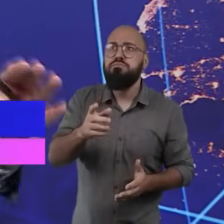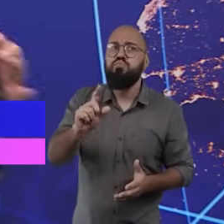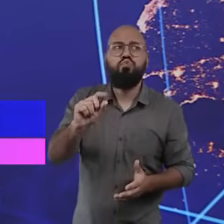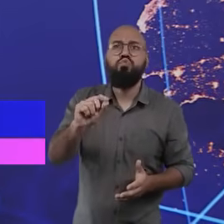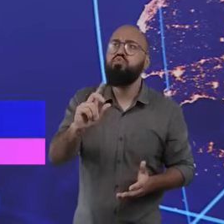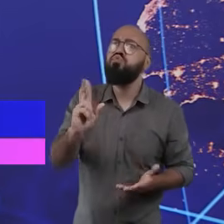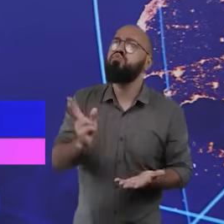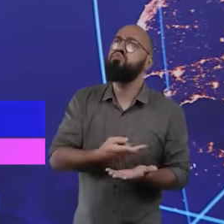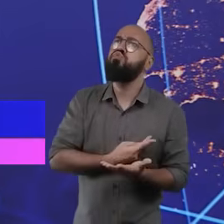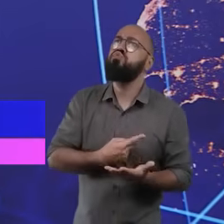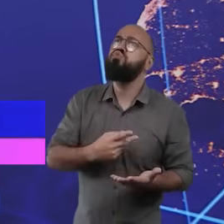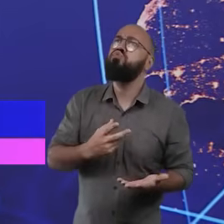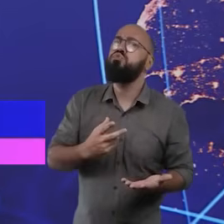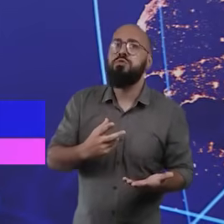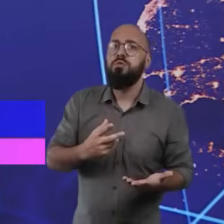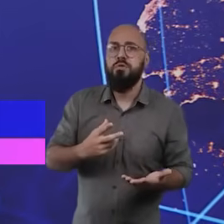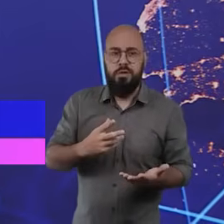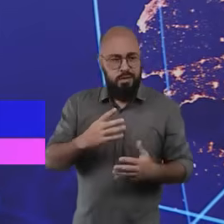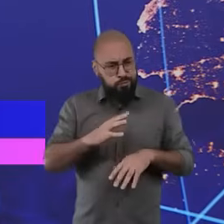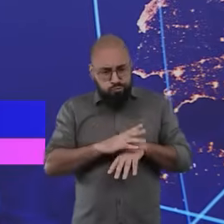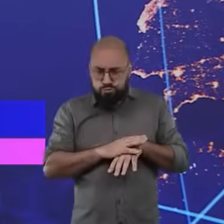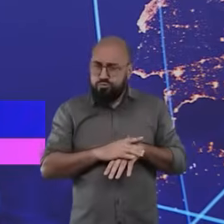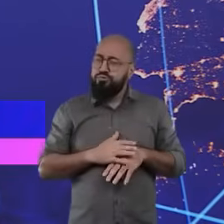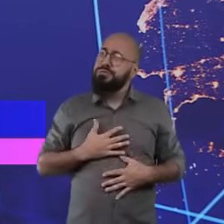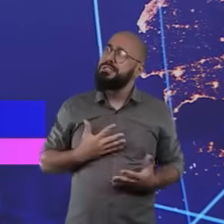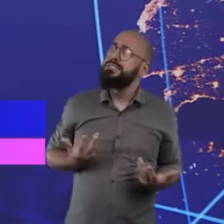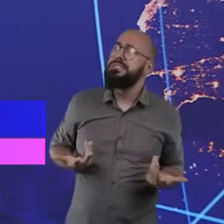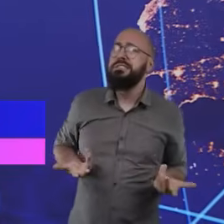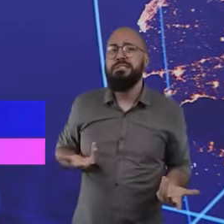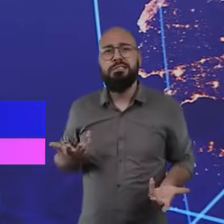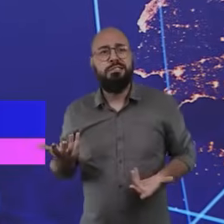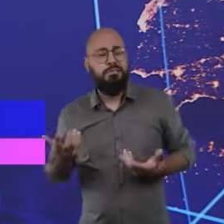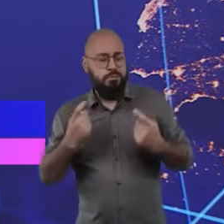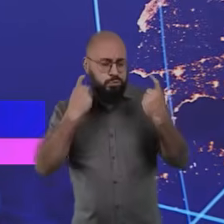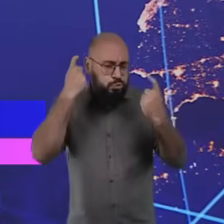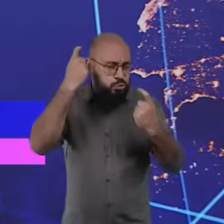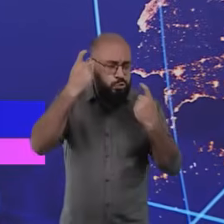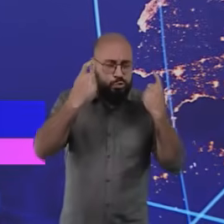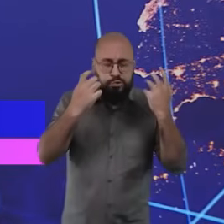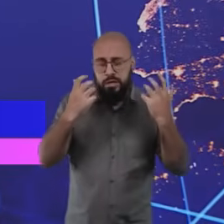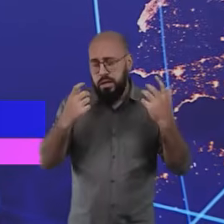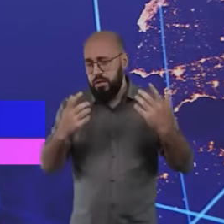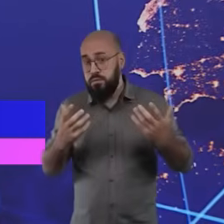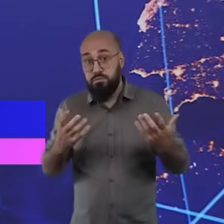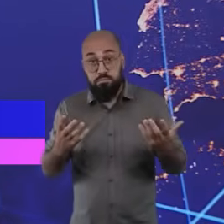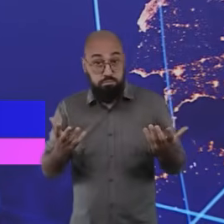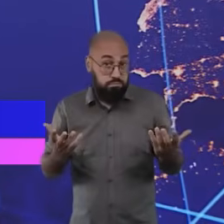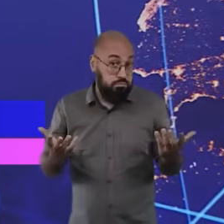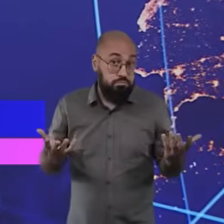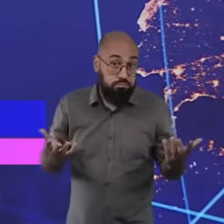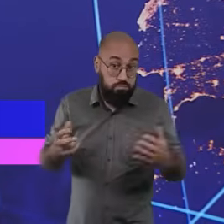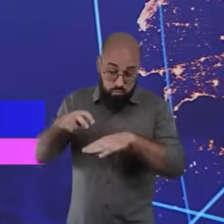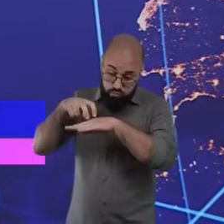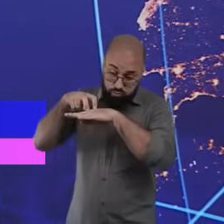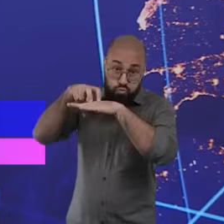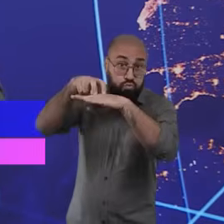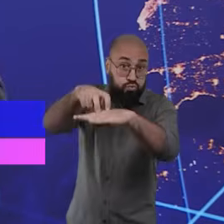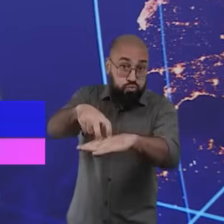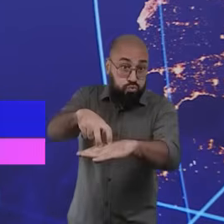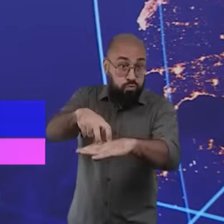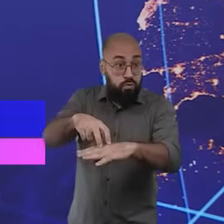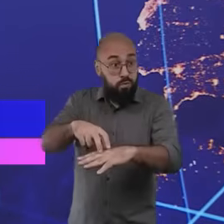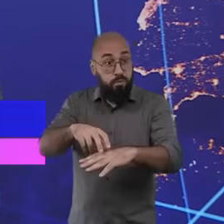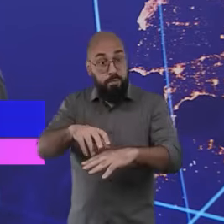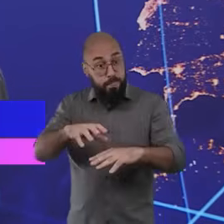Dúvidas passam no seu coração, medo e preocupação. A volta de Jesus significa que nós